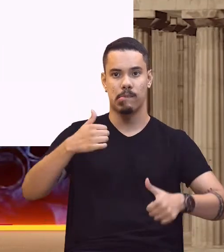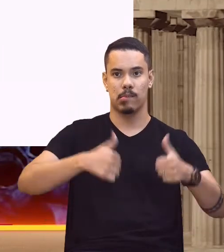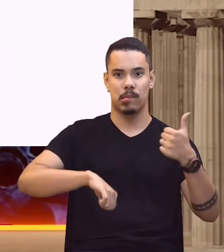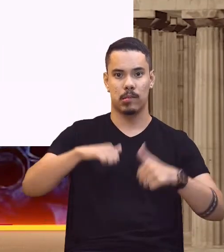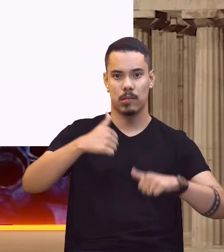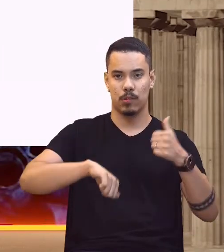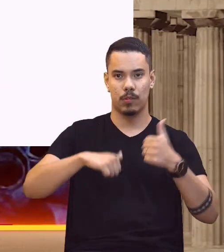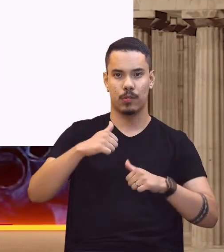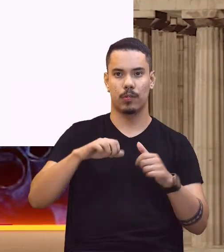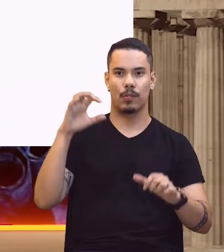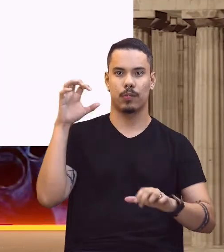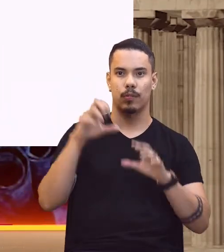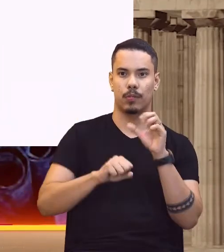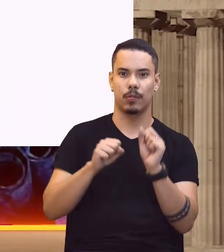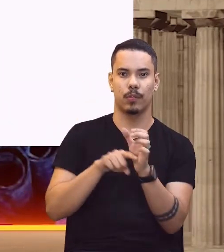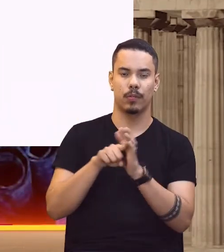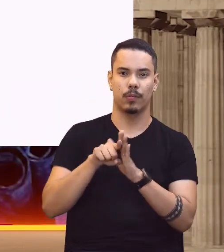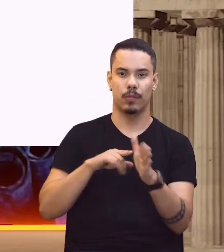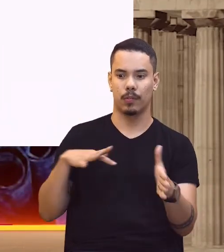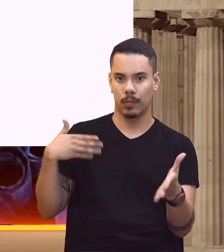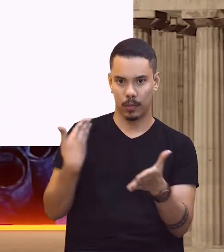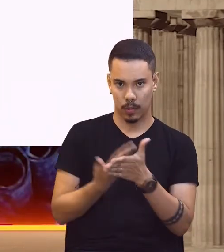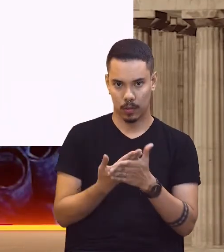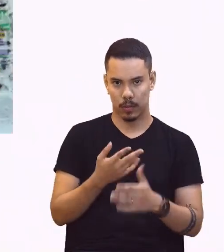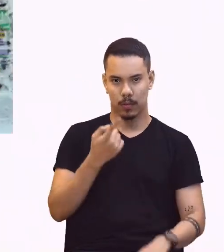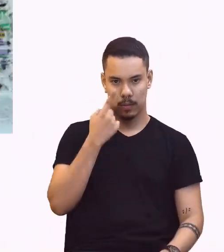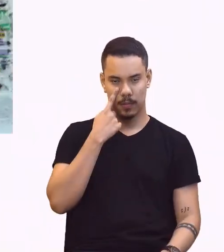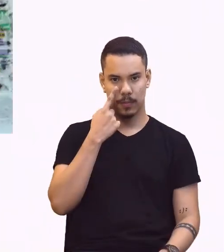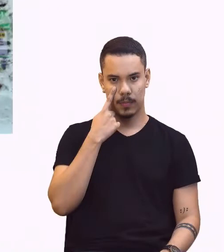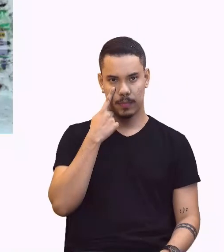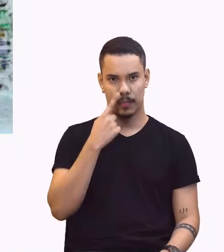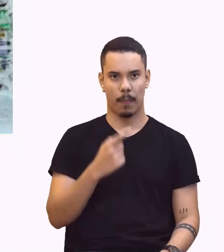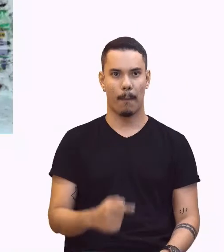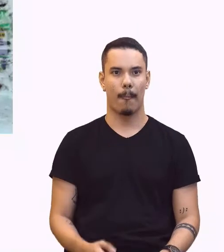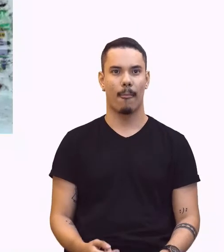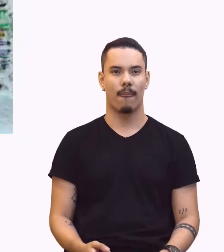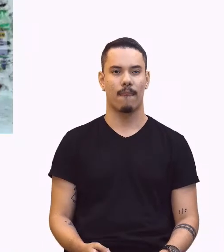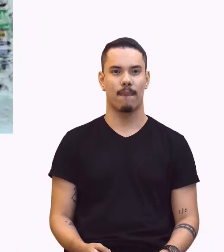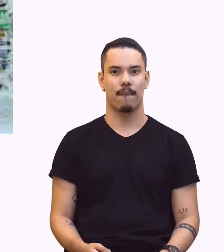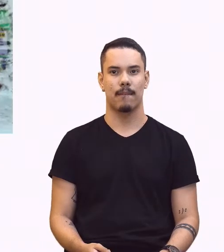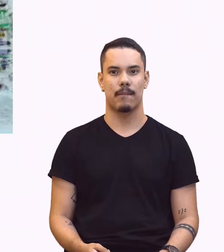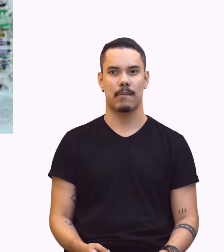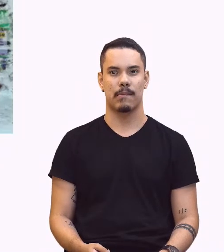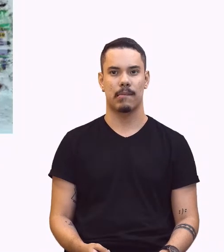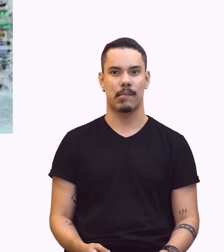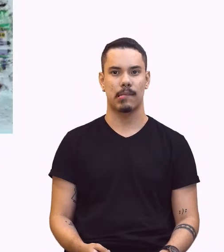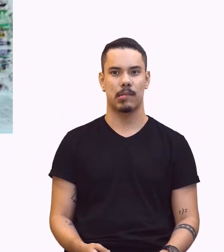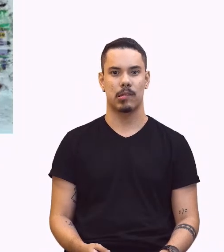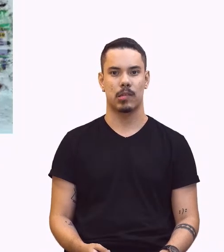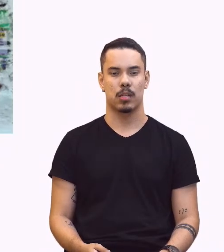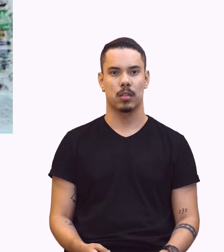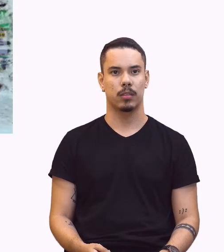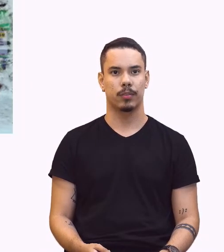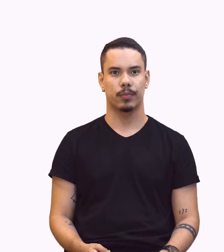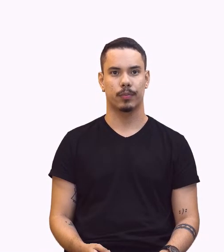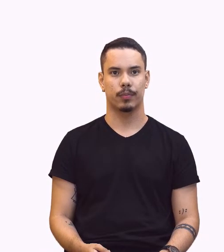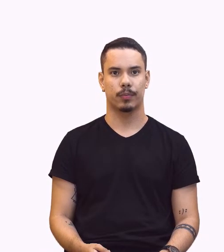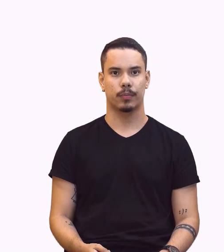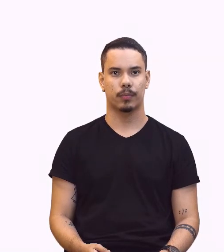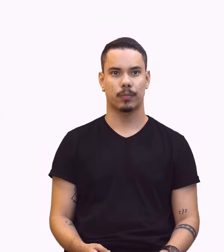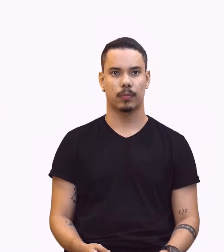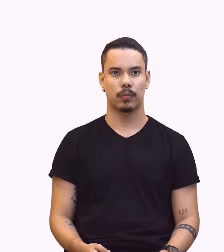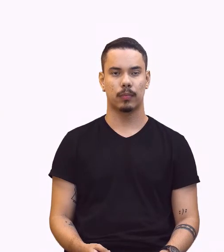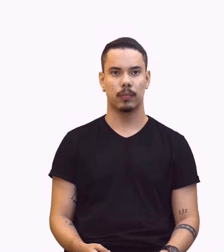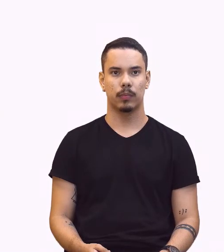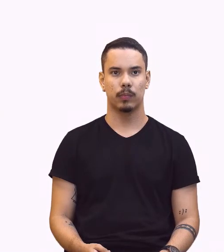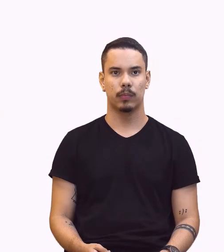estão investigando. Vamos continuar no texto para darmos continuidade e analisarmos mais algumas